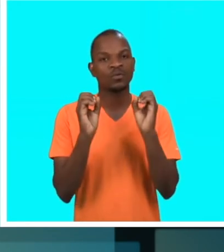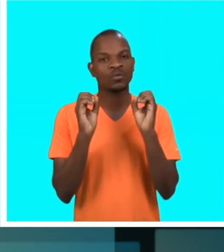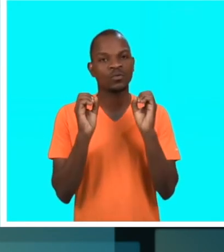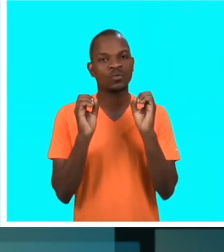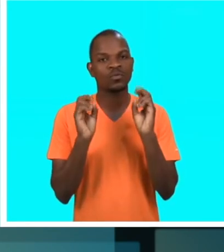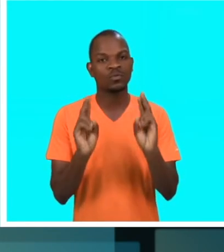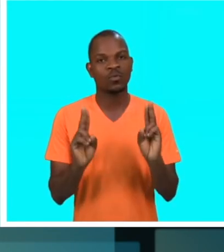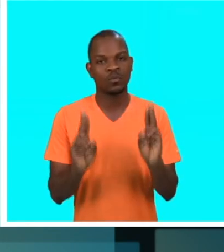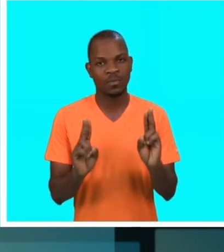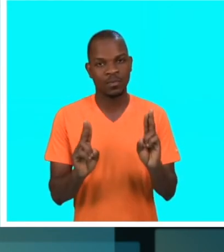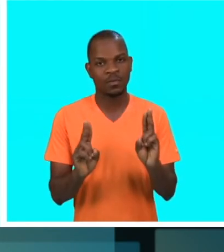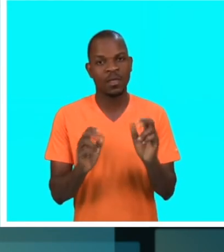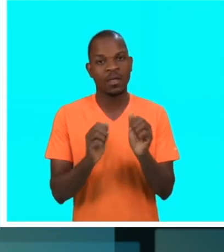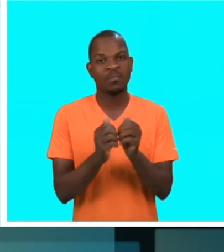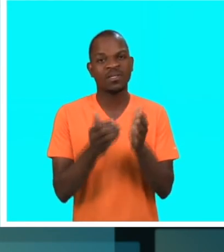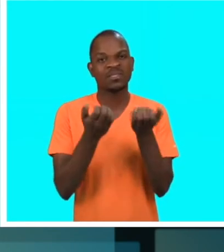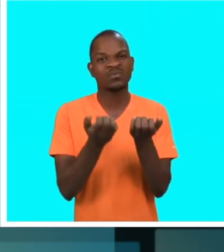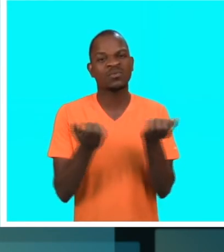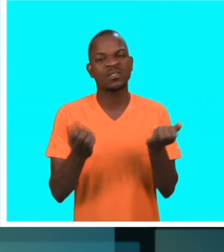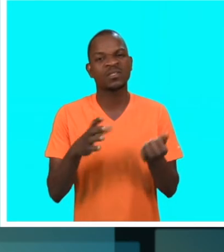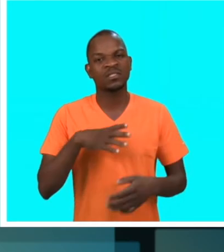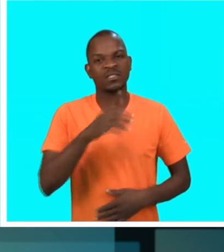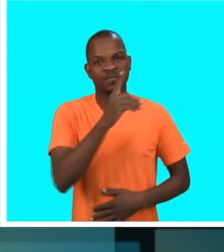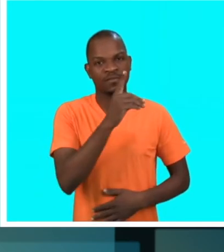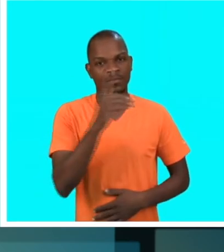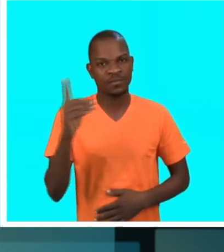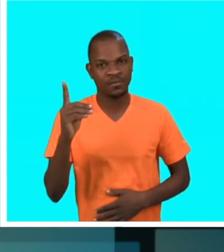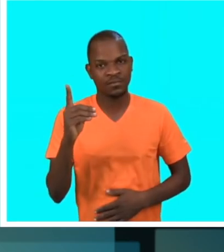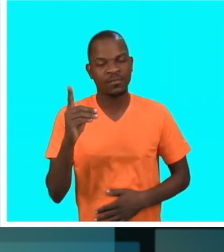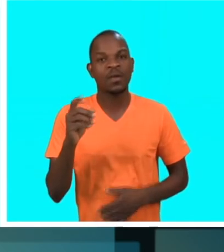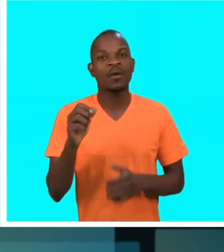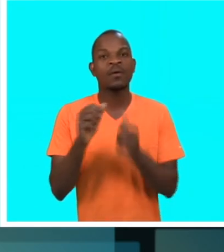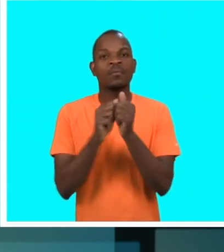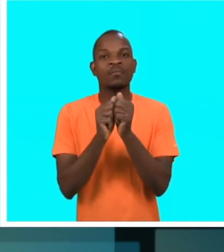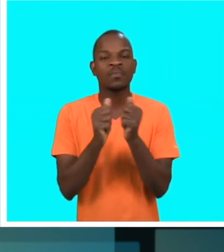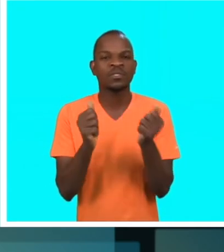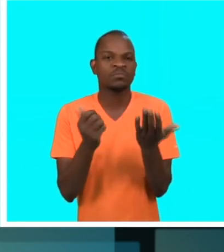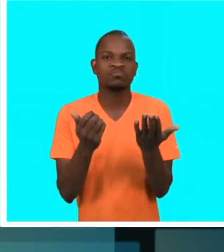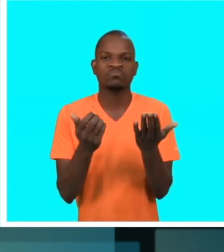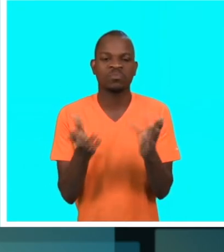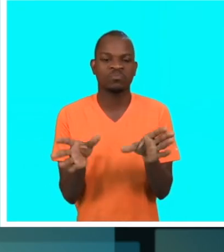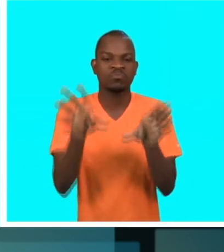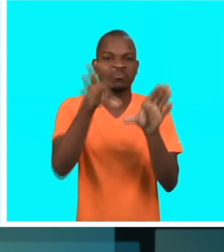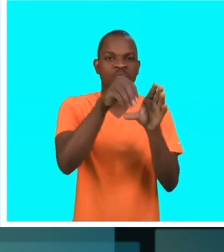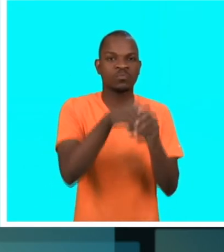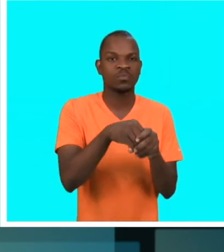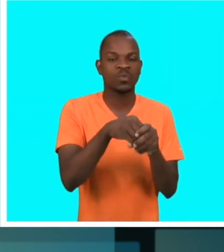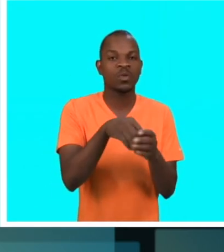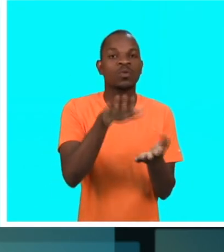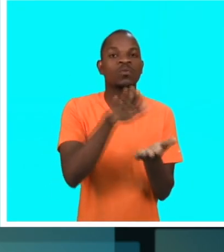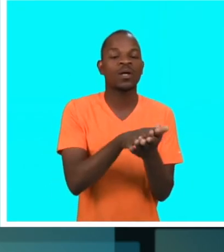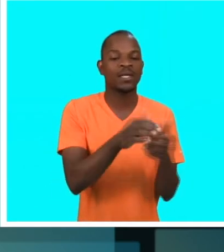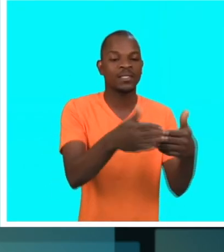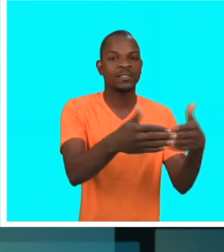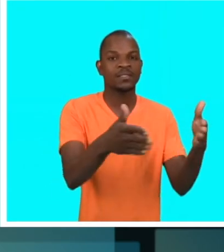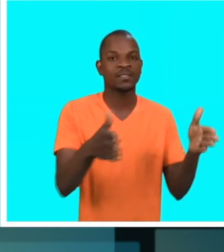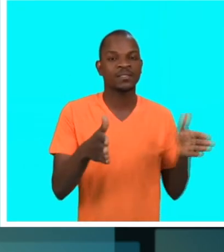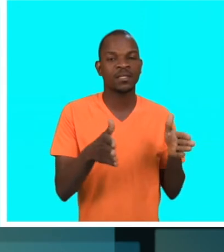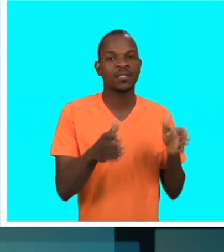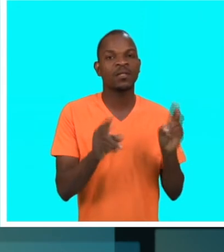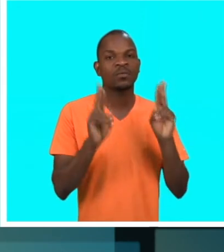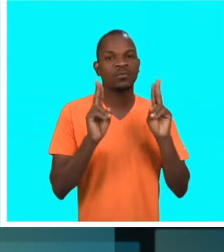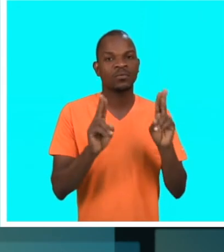regulares, ou seja, crianças com deficiência em necessidades educativas especiais. Entretanto, elas apenas estão integradas